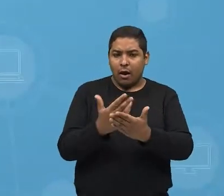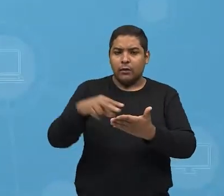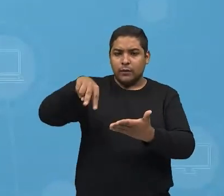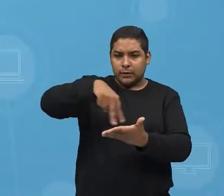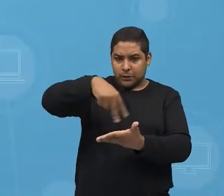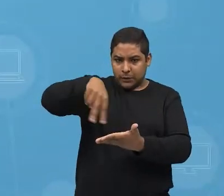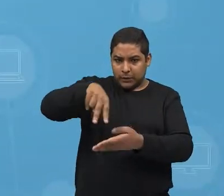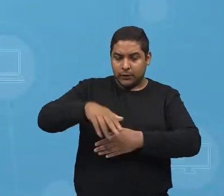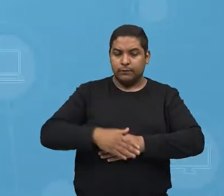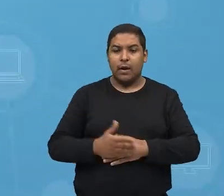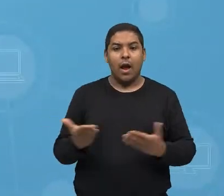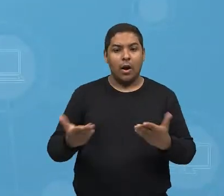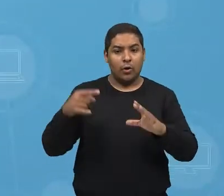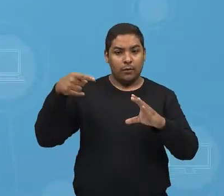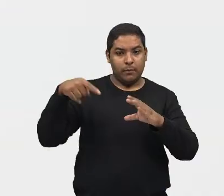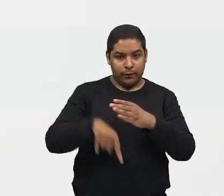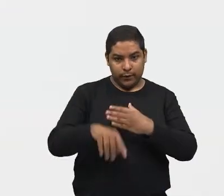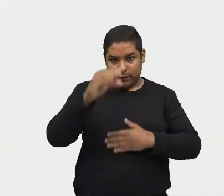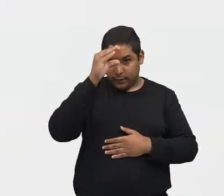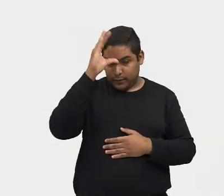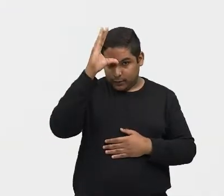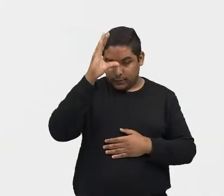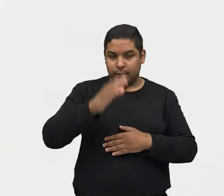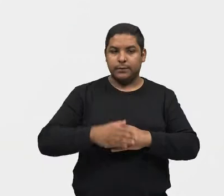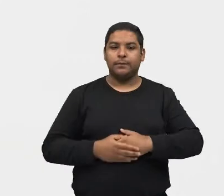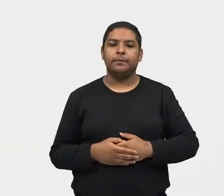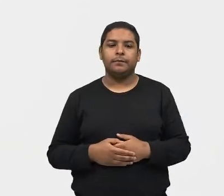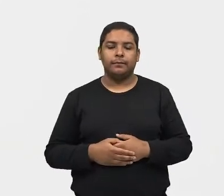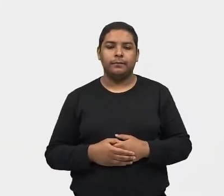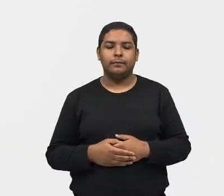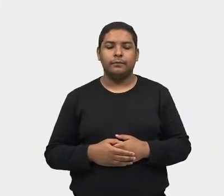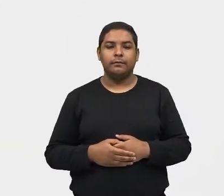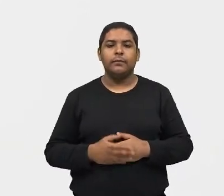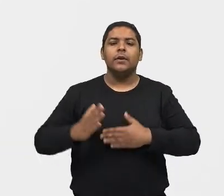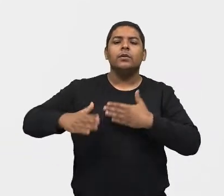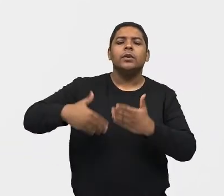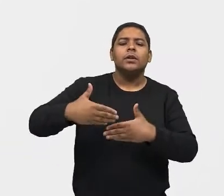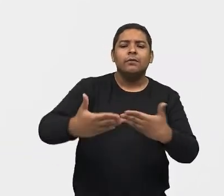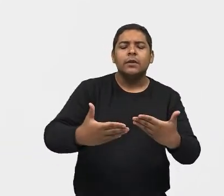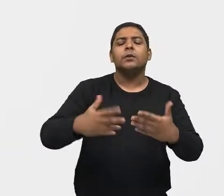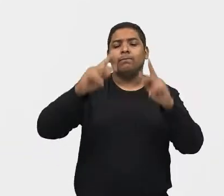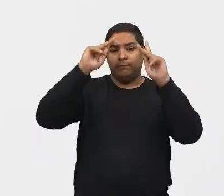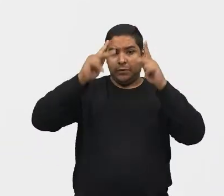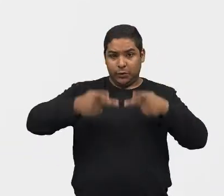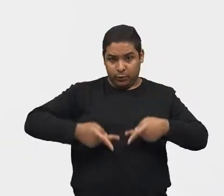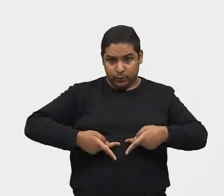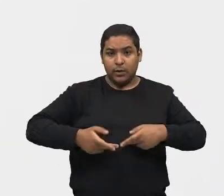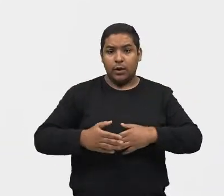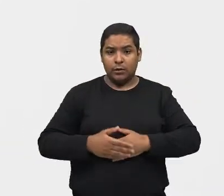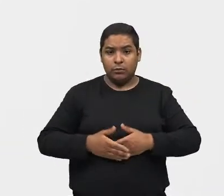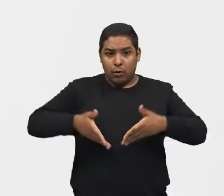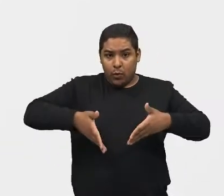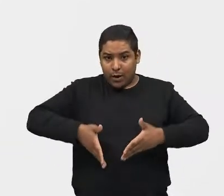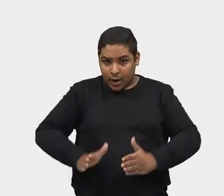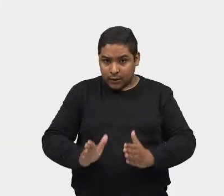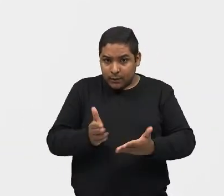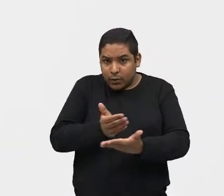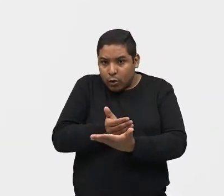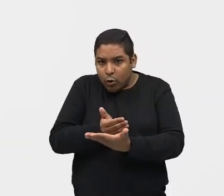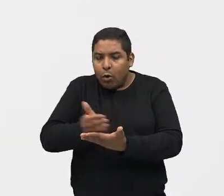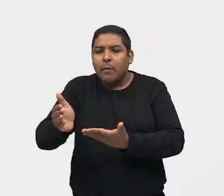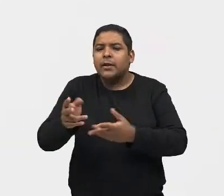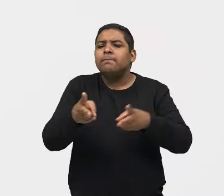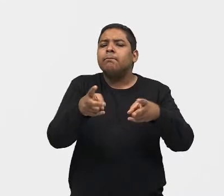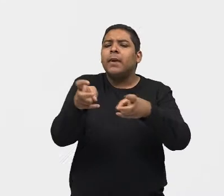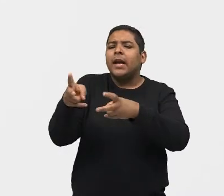aprofundar um pouquinho mais esse nosso conhecimento. Vamos lá? Então, o desenvolvimento humano, considerado a partir do nascimento, inicia-se com